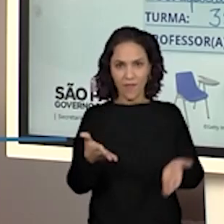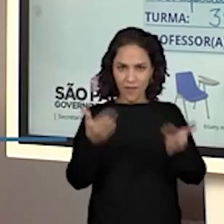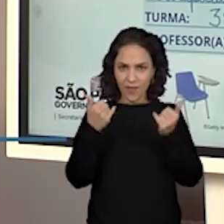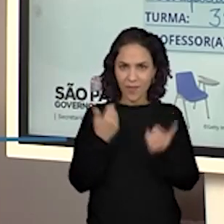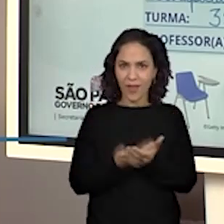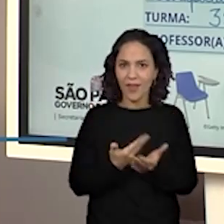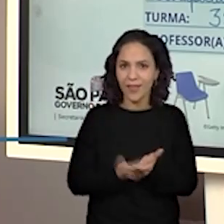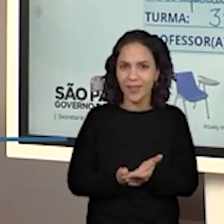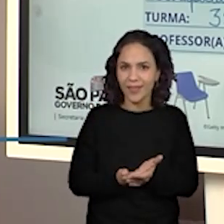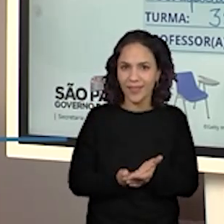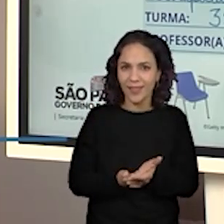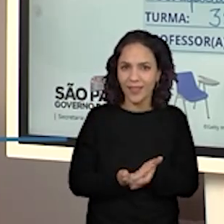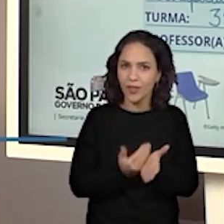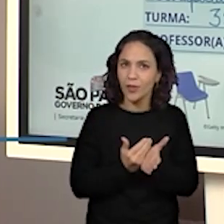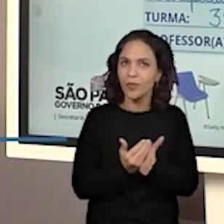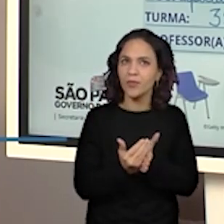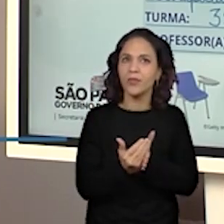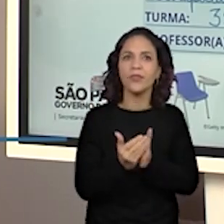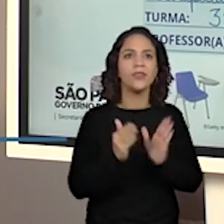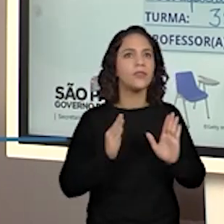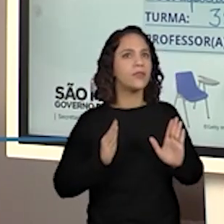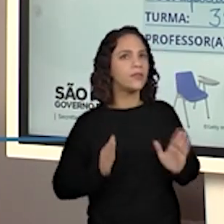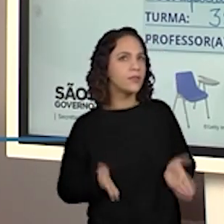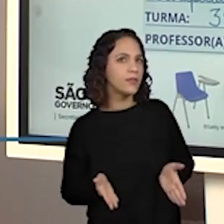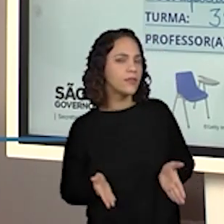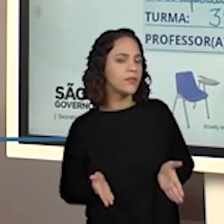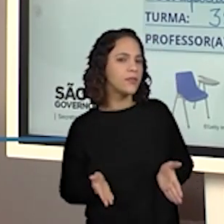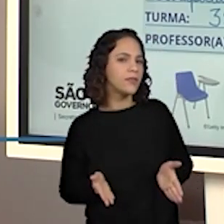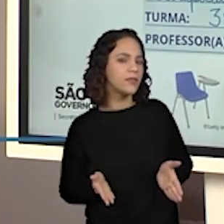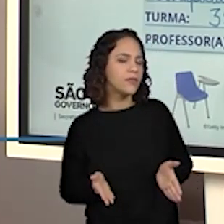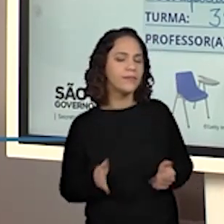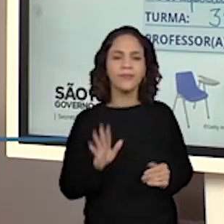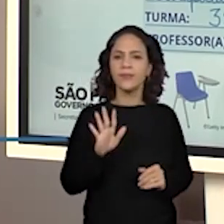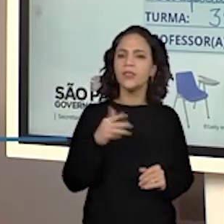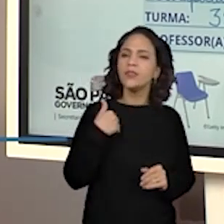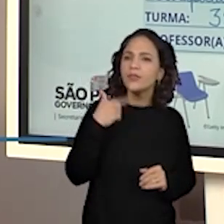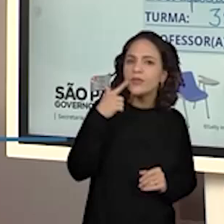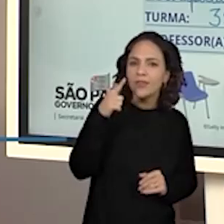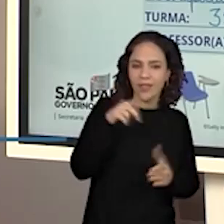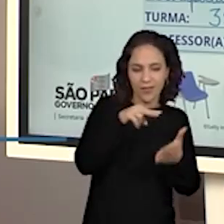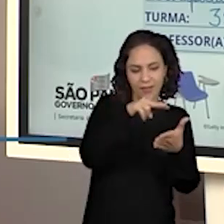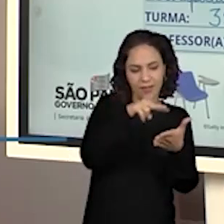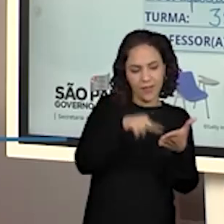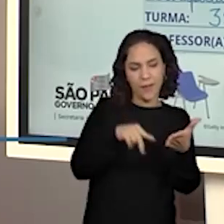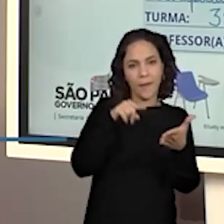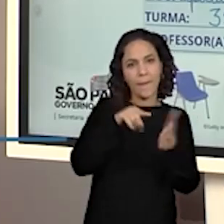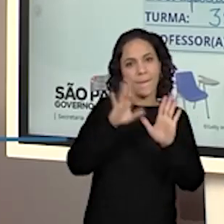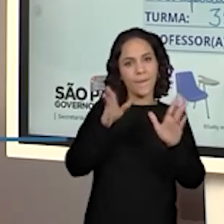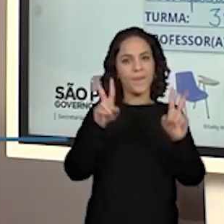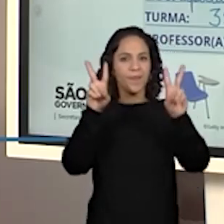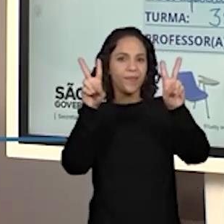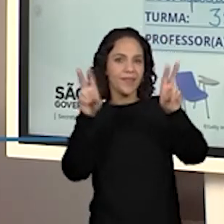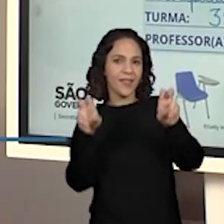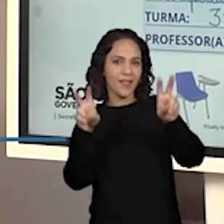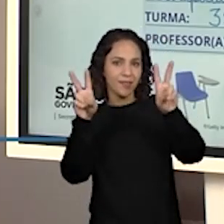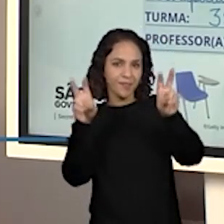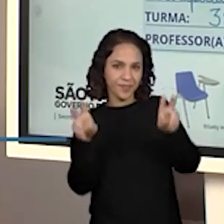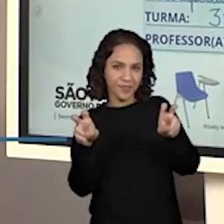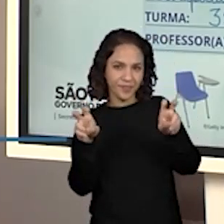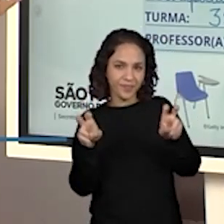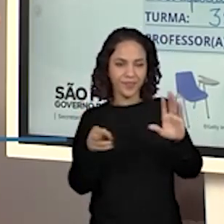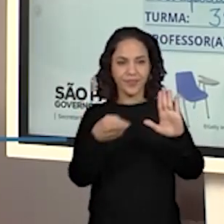aula que se iniciou e verificamos na leitura o título,